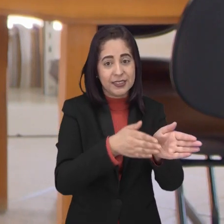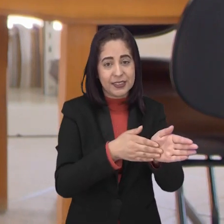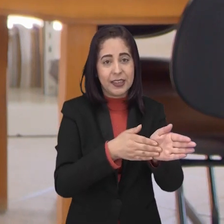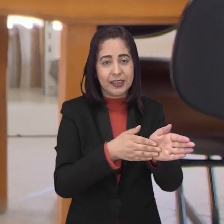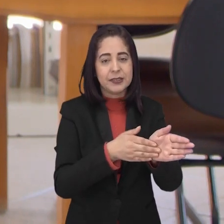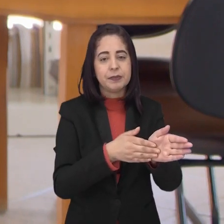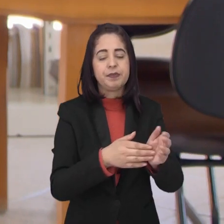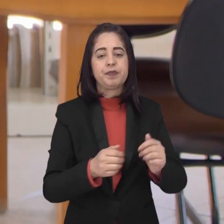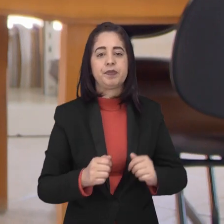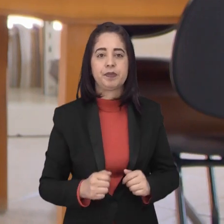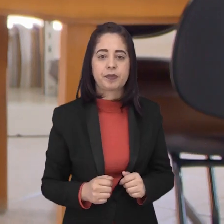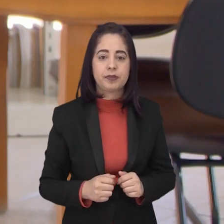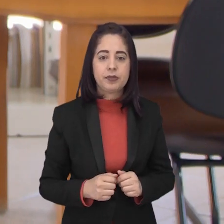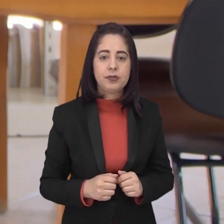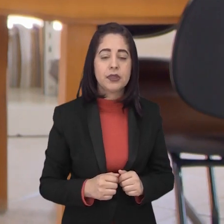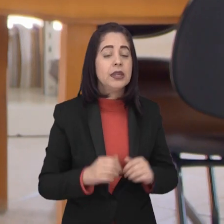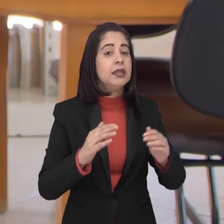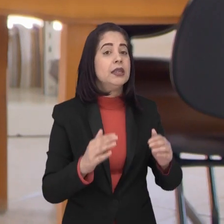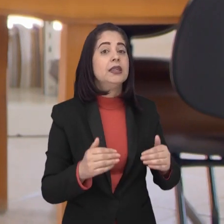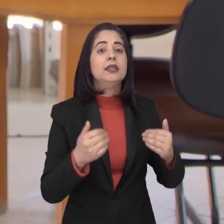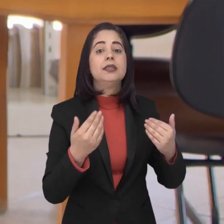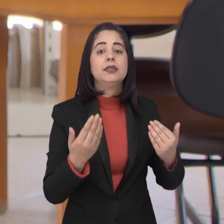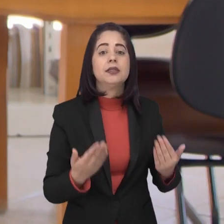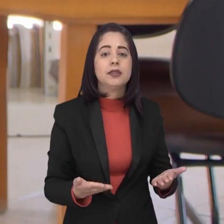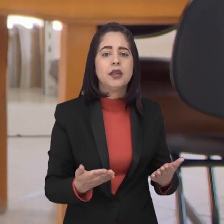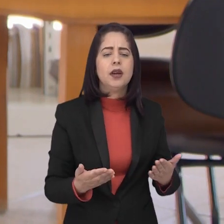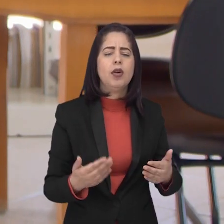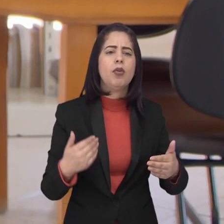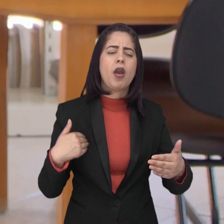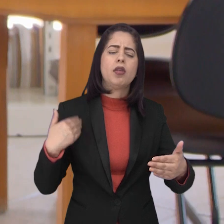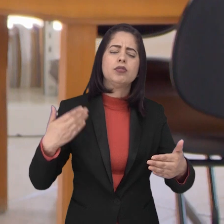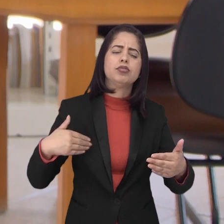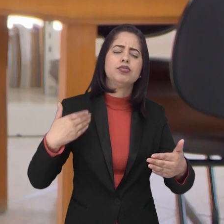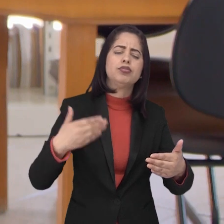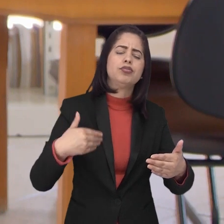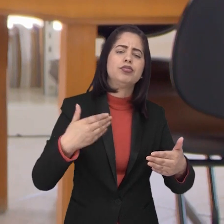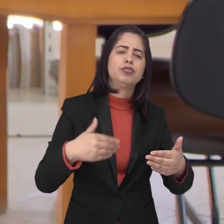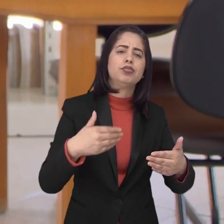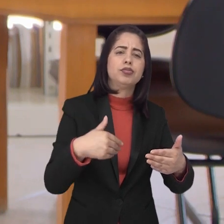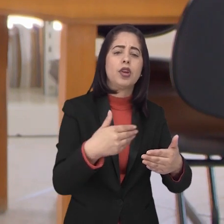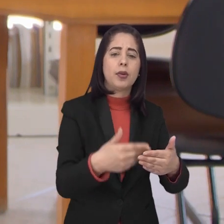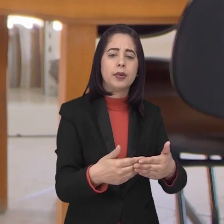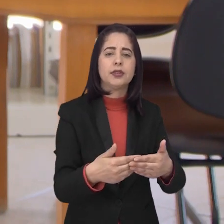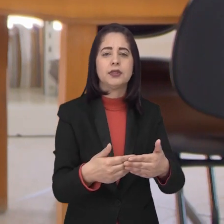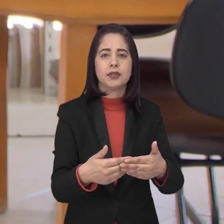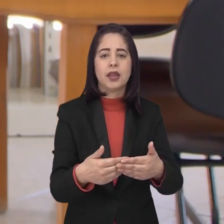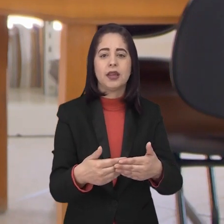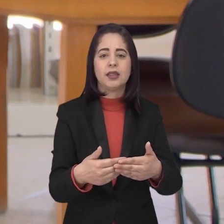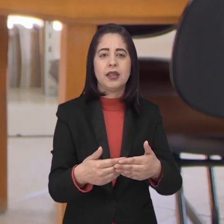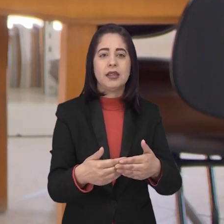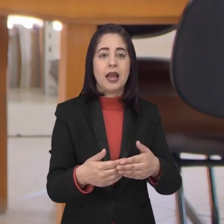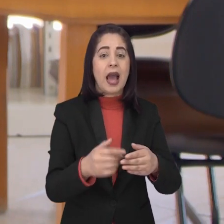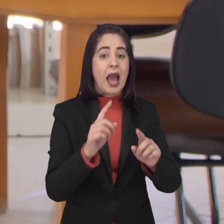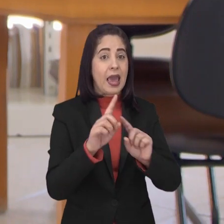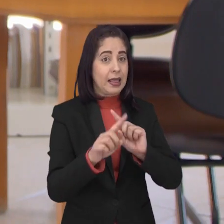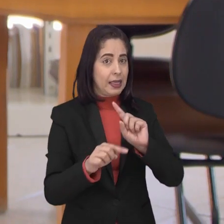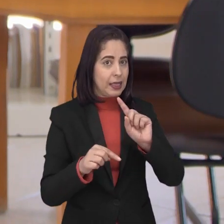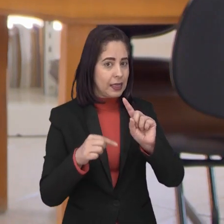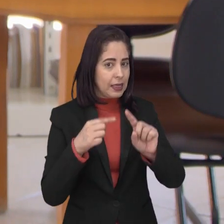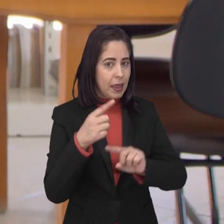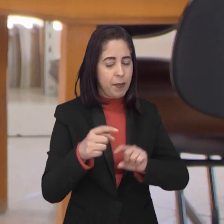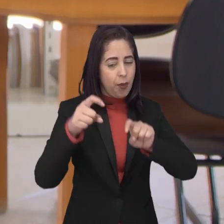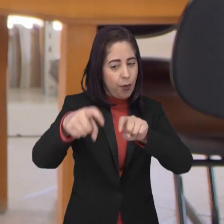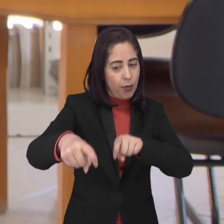de Melo que fez, né? E isso daí perdurou por muitos anos. E depois